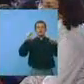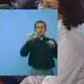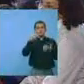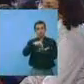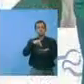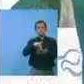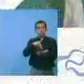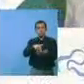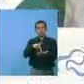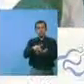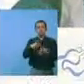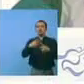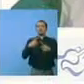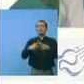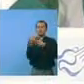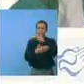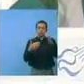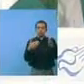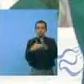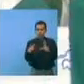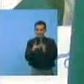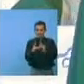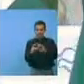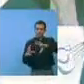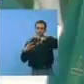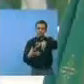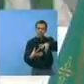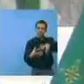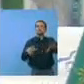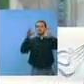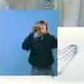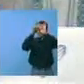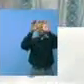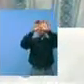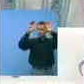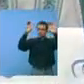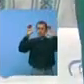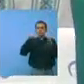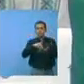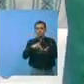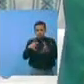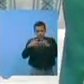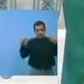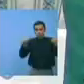porque aquilo que ligar na terra será ligado no céu. Isso é